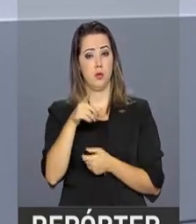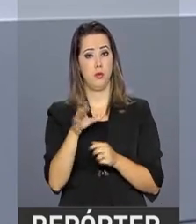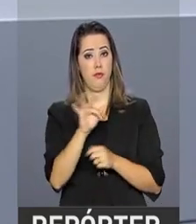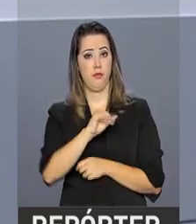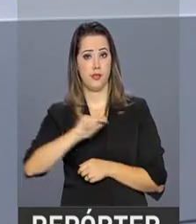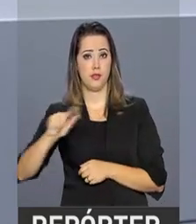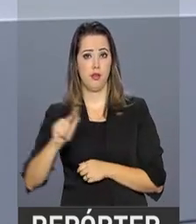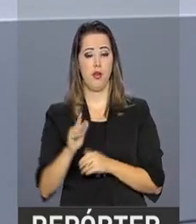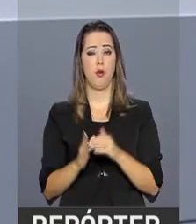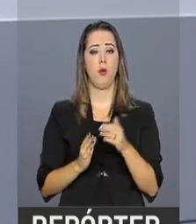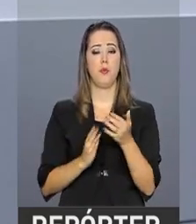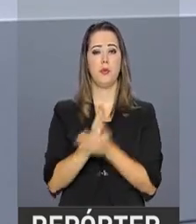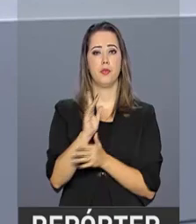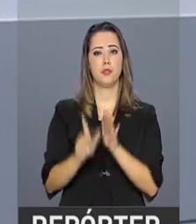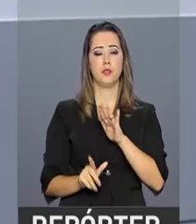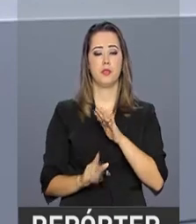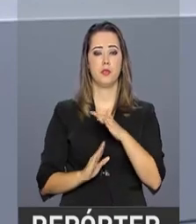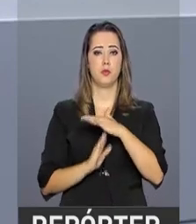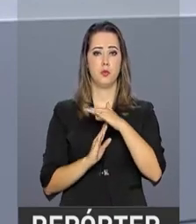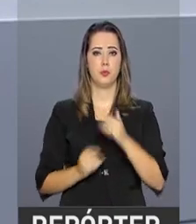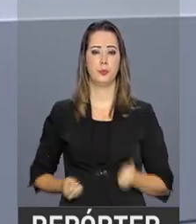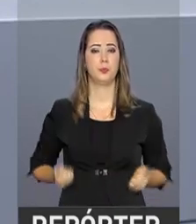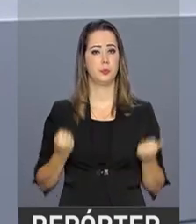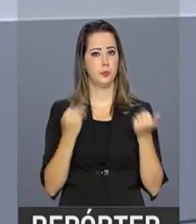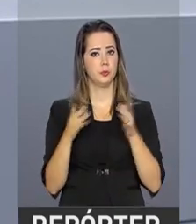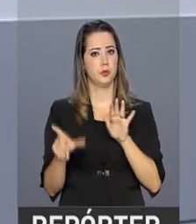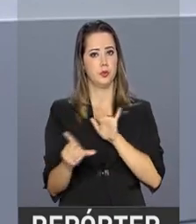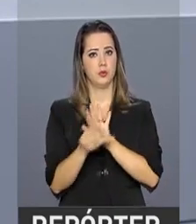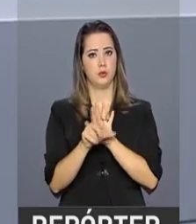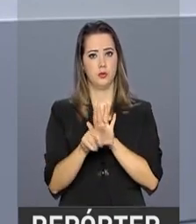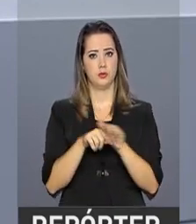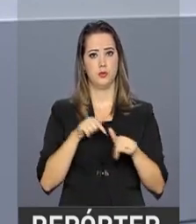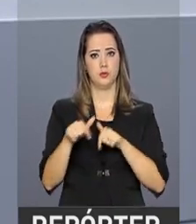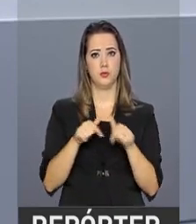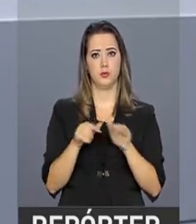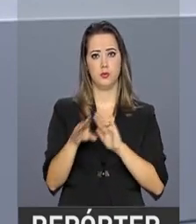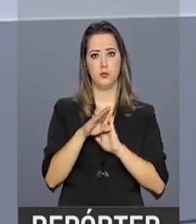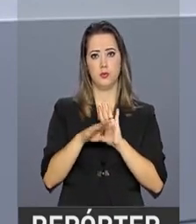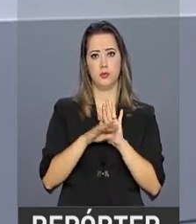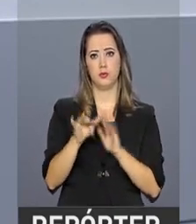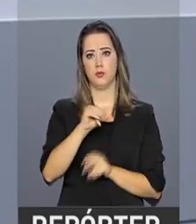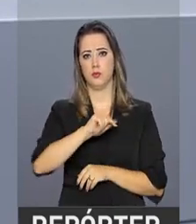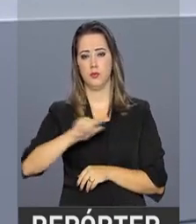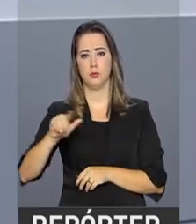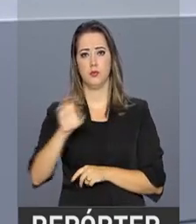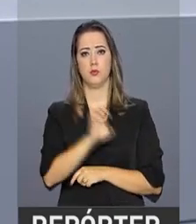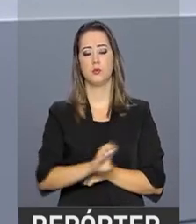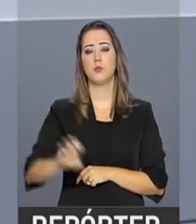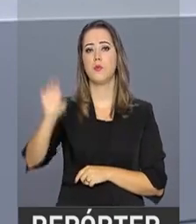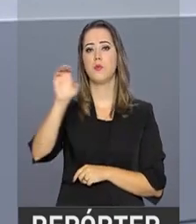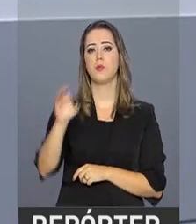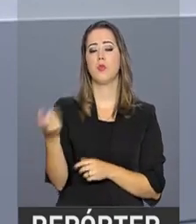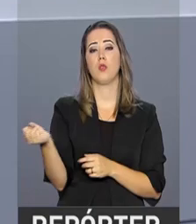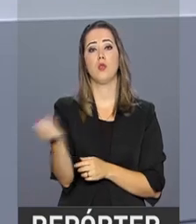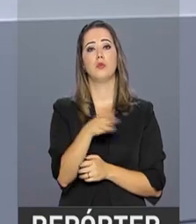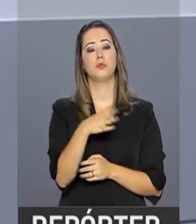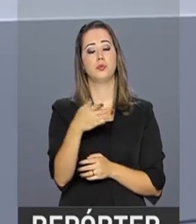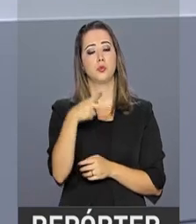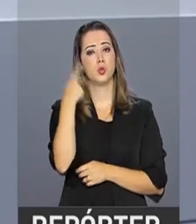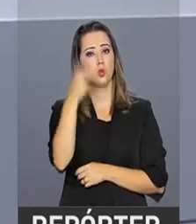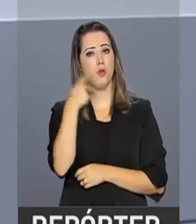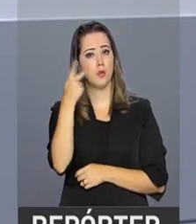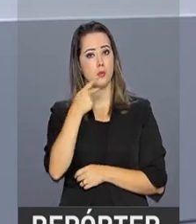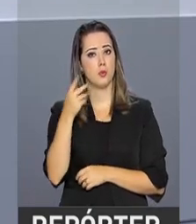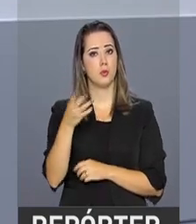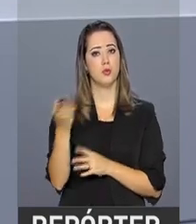como aprovação do teto de gastos da reforma trabalhista do programa de recuperação fiscal dos estados ea reformulação das políticas